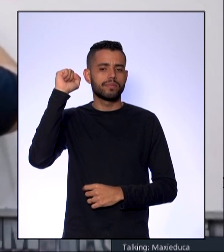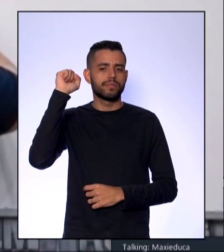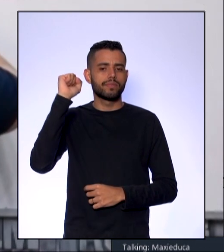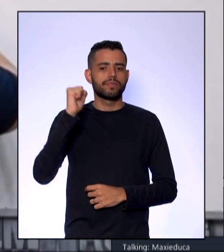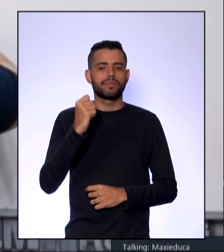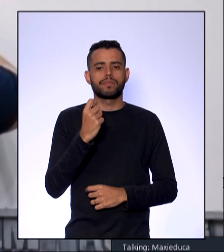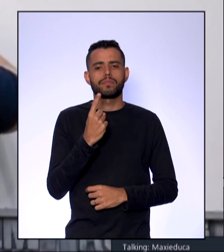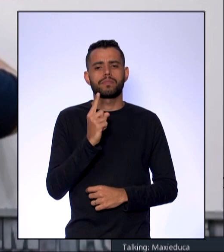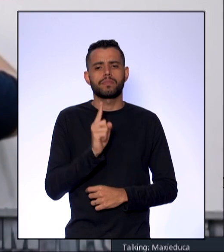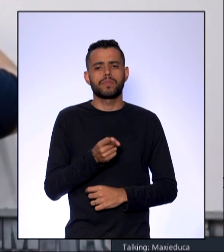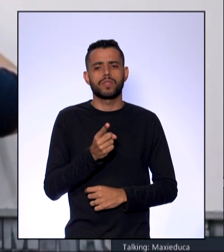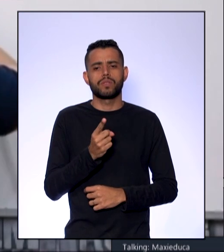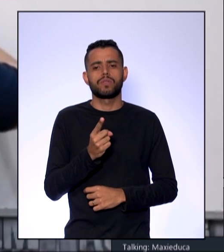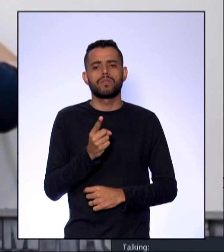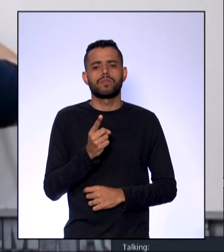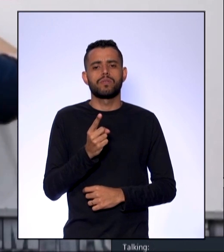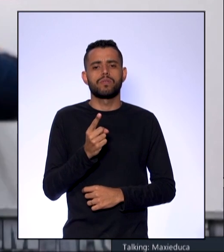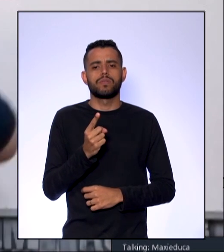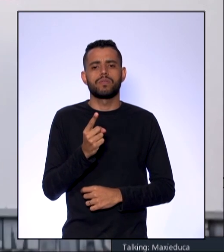de